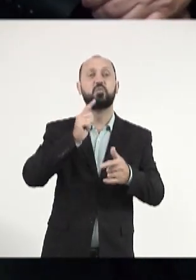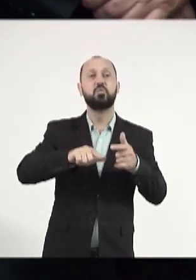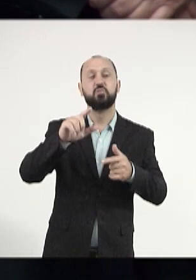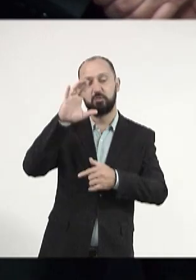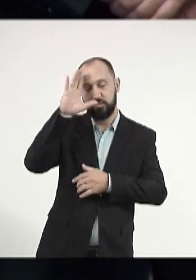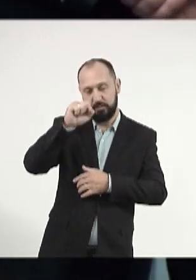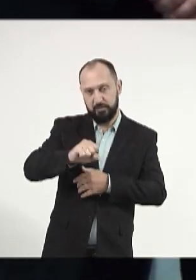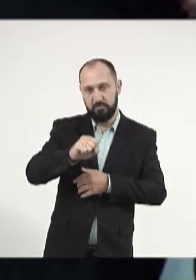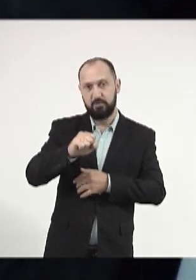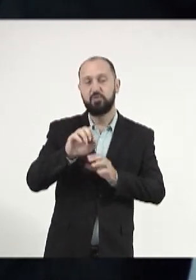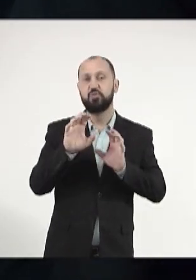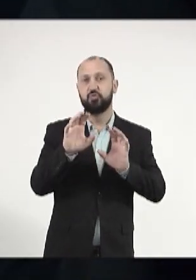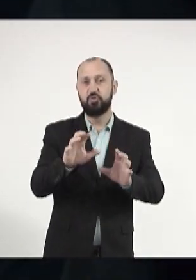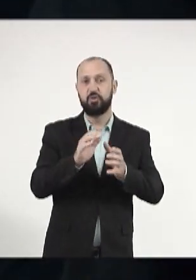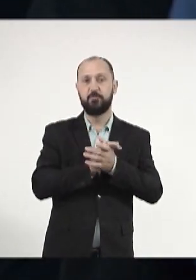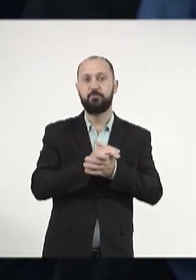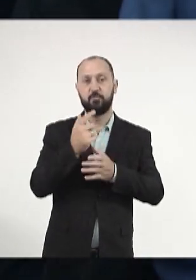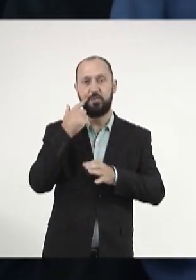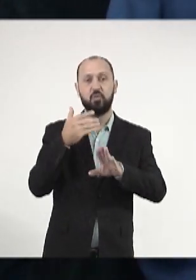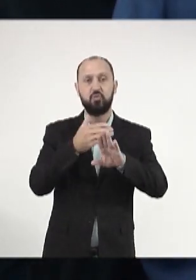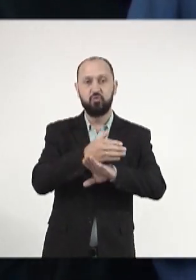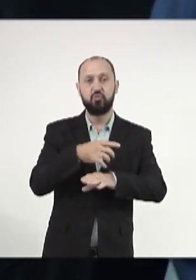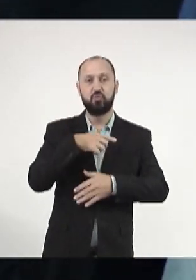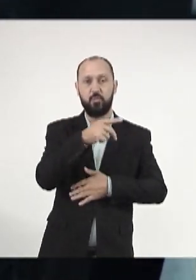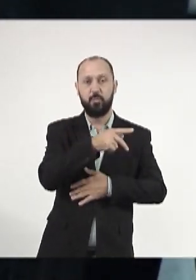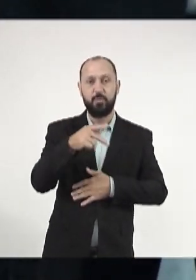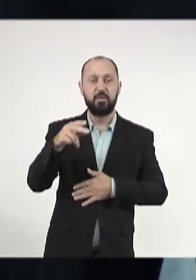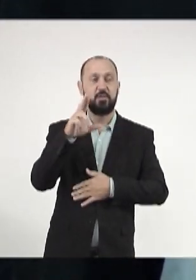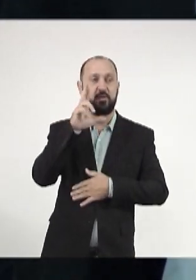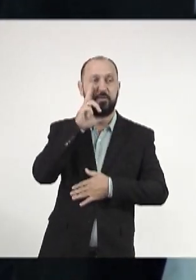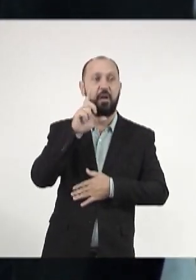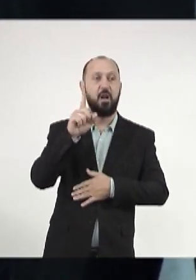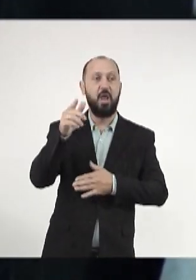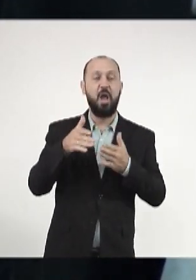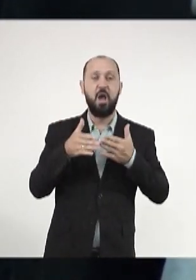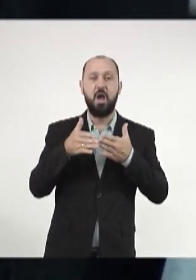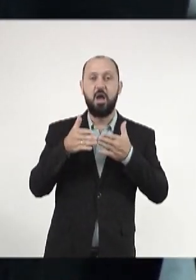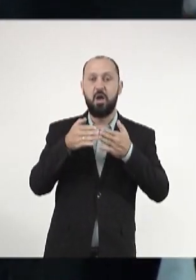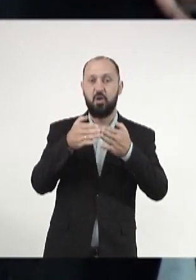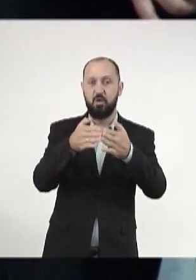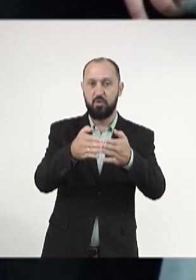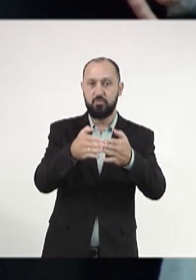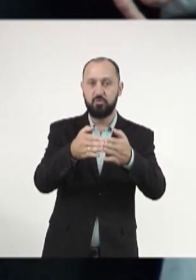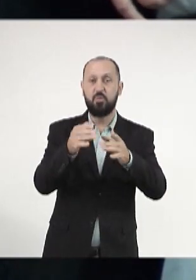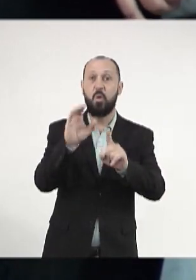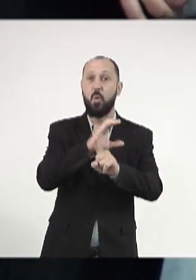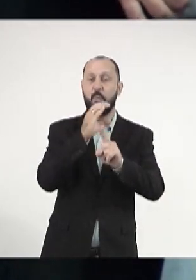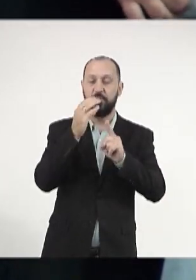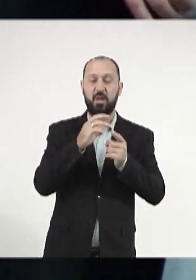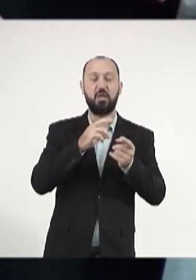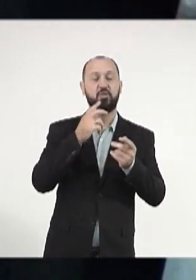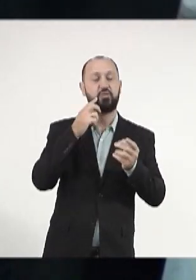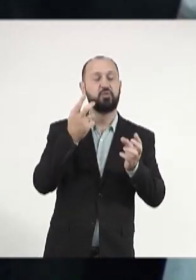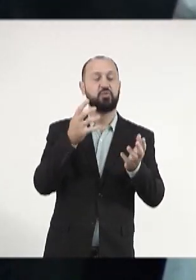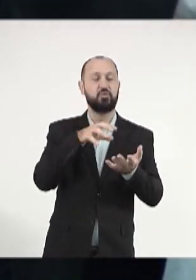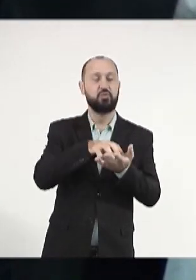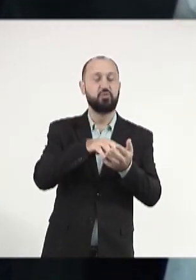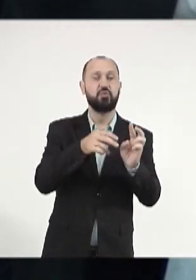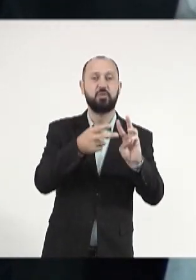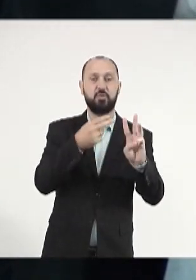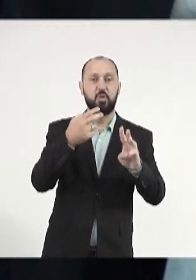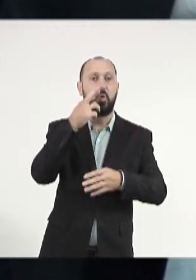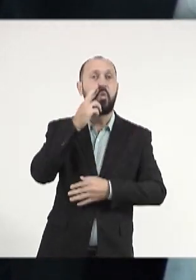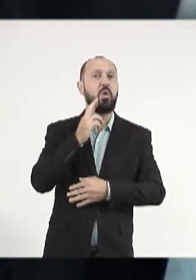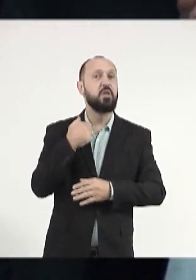uma saída que não seja dessa forma. Eu estive com o presidente Lula em Corumbá, junto com a comunidade indígena. O governador Eduardo Riedel